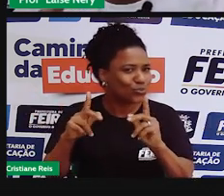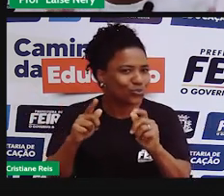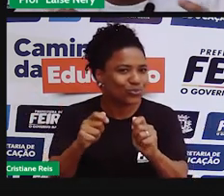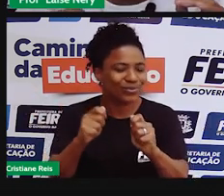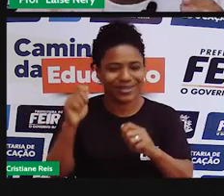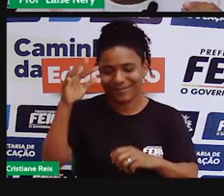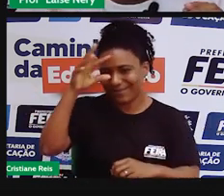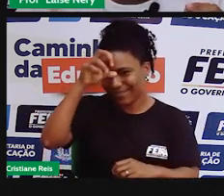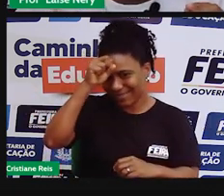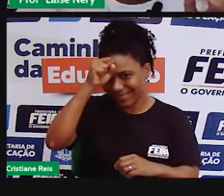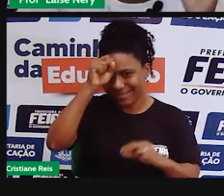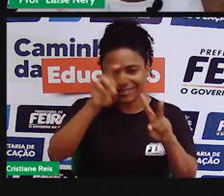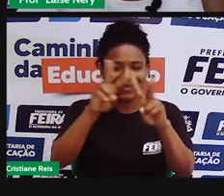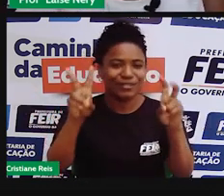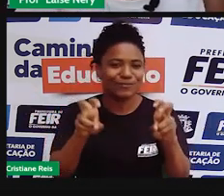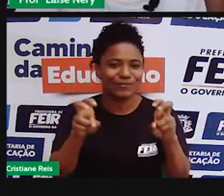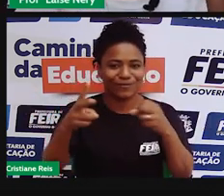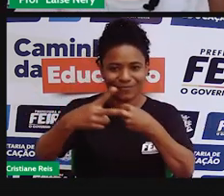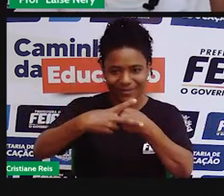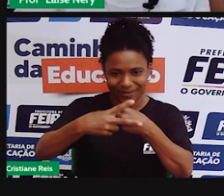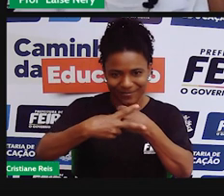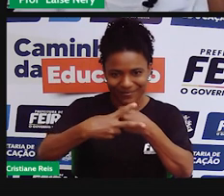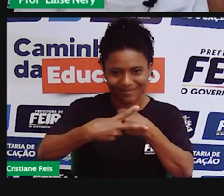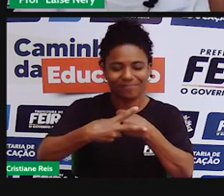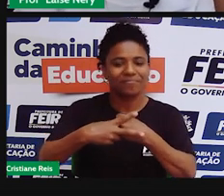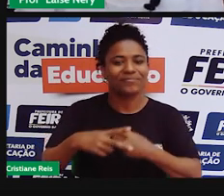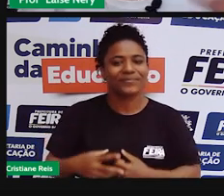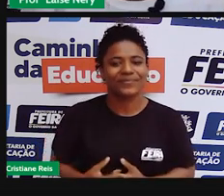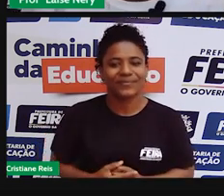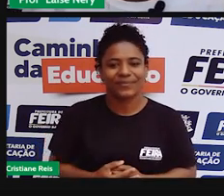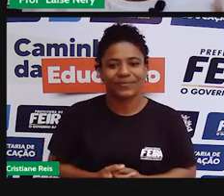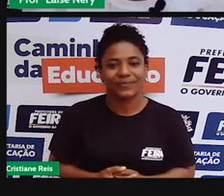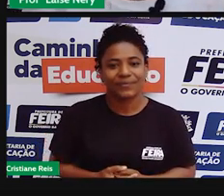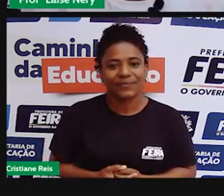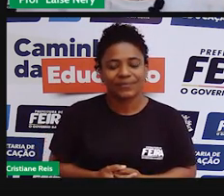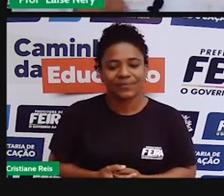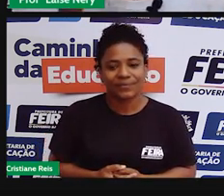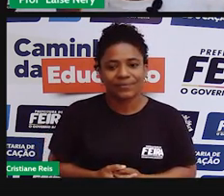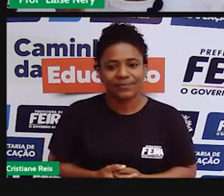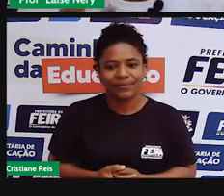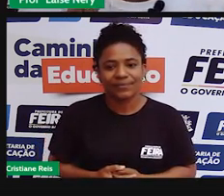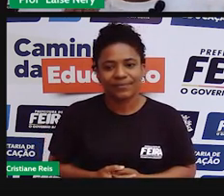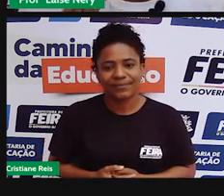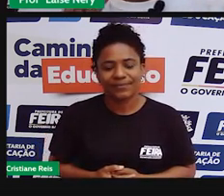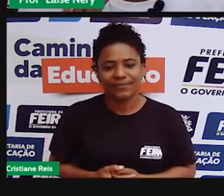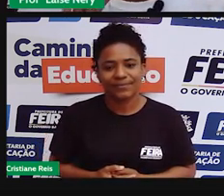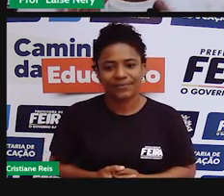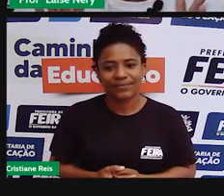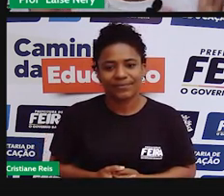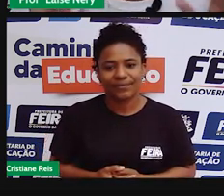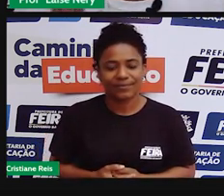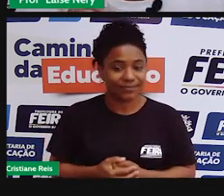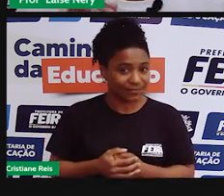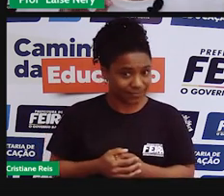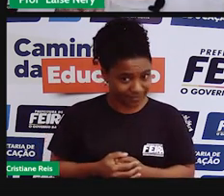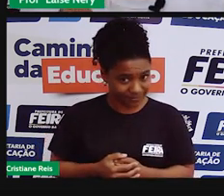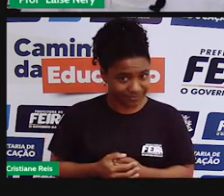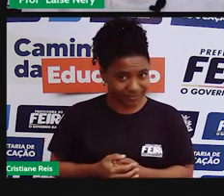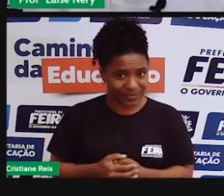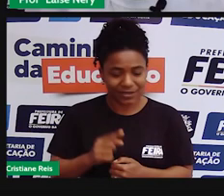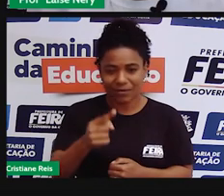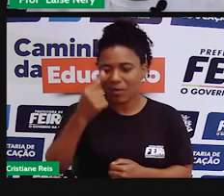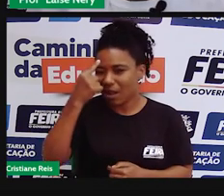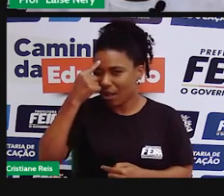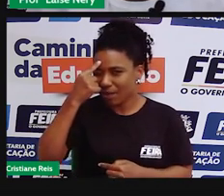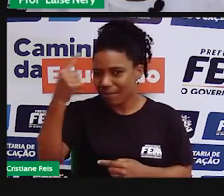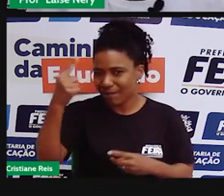Vocês precisam saber sobre os velhos Oi e aí você E aí vamos dar uma